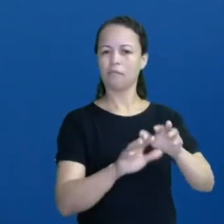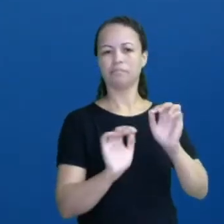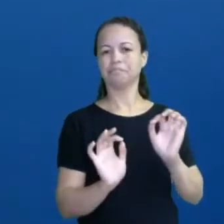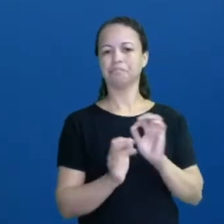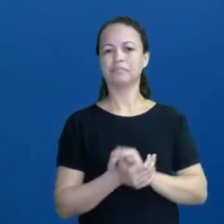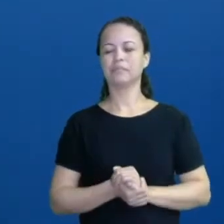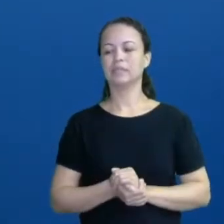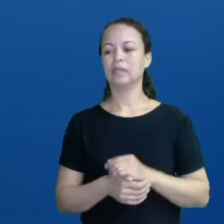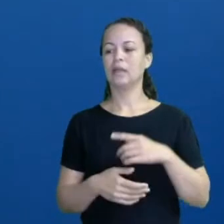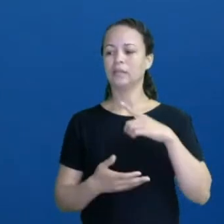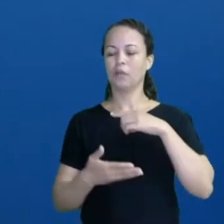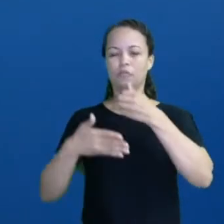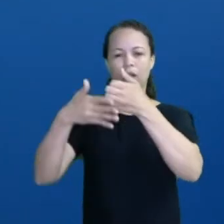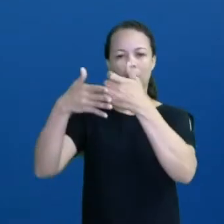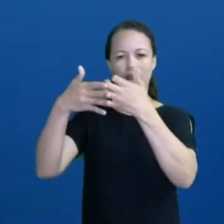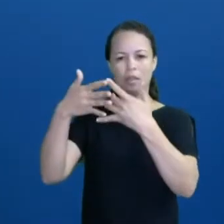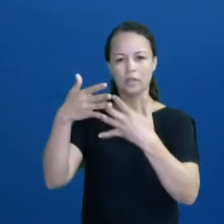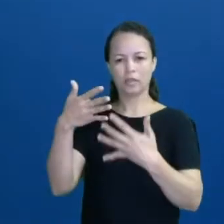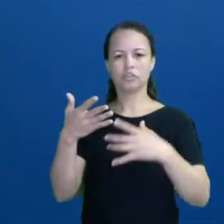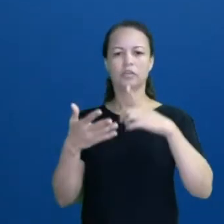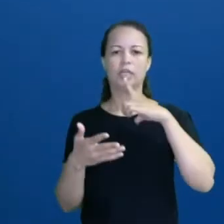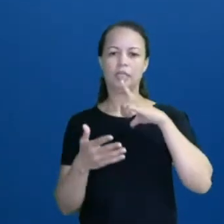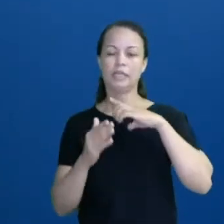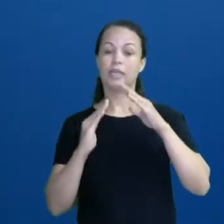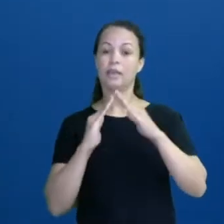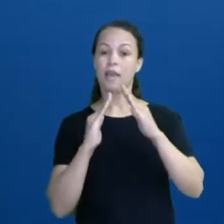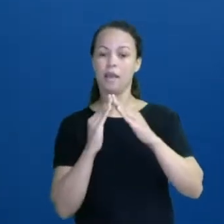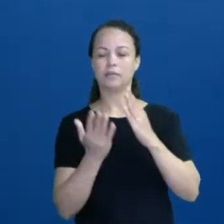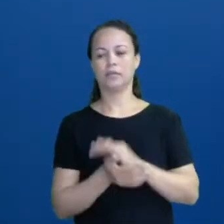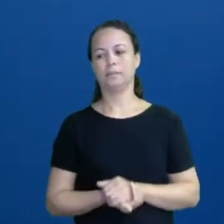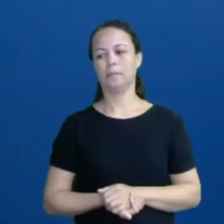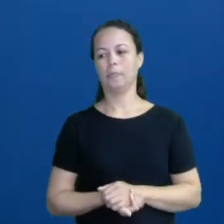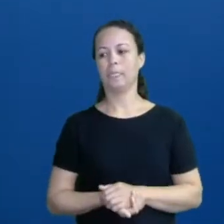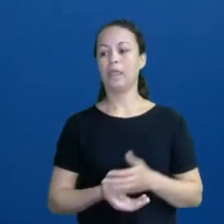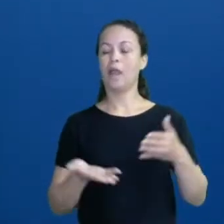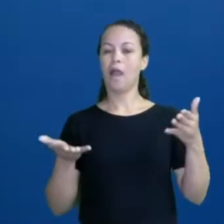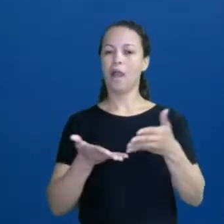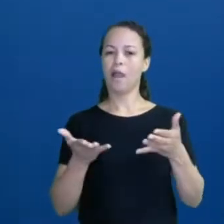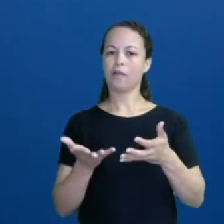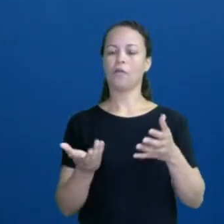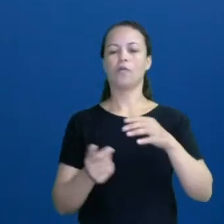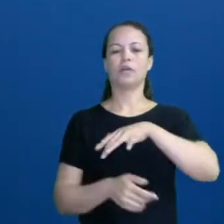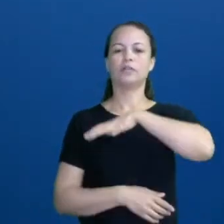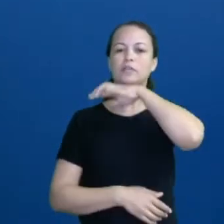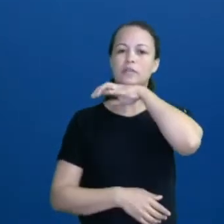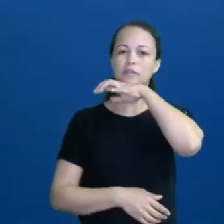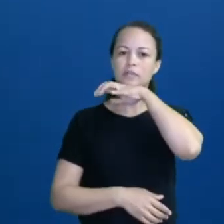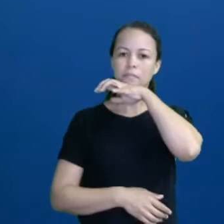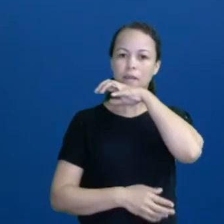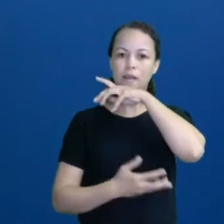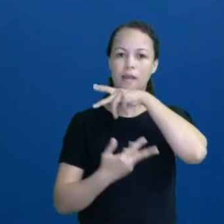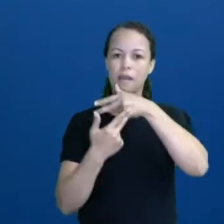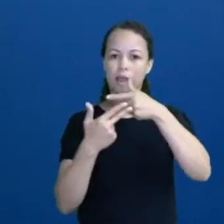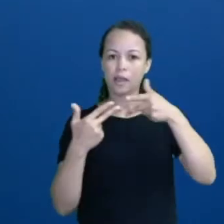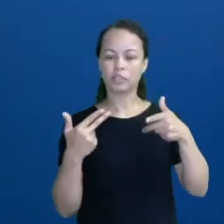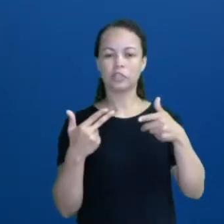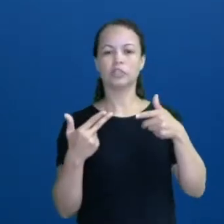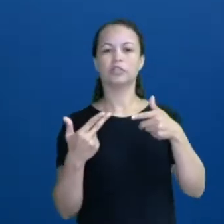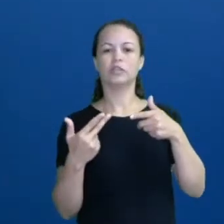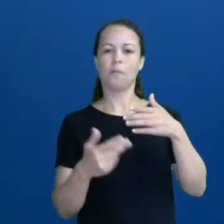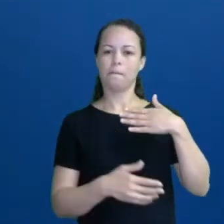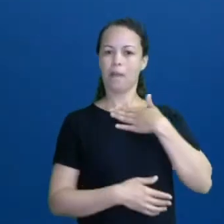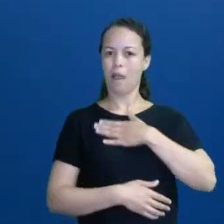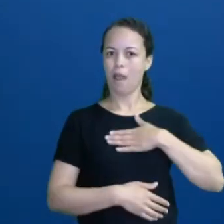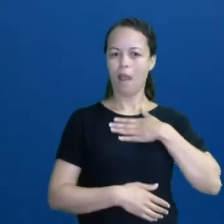eu tinha em casa. E agora, essa lista aqui é dos animais silvestres que eu mais